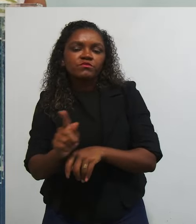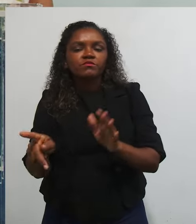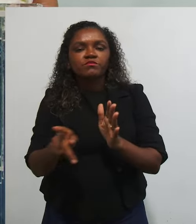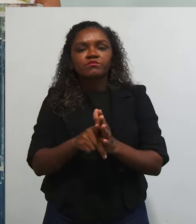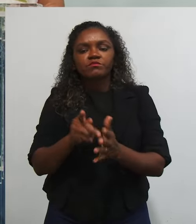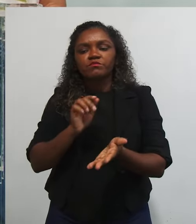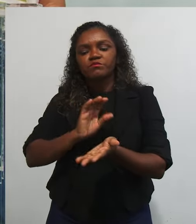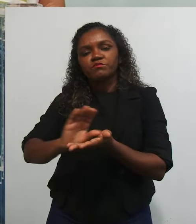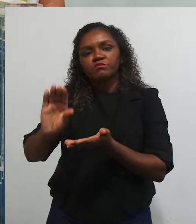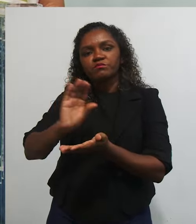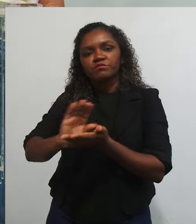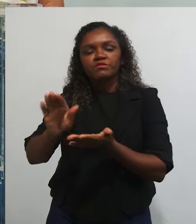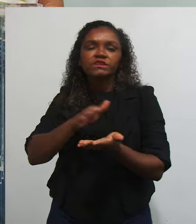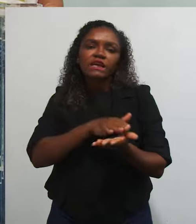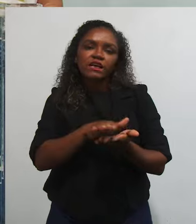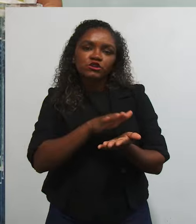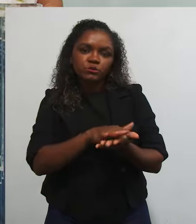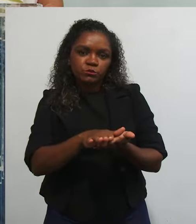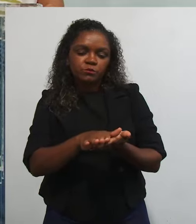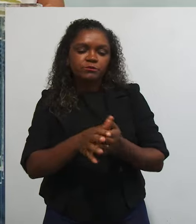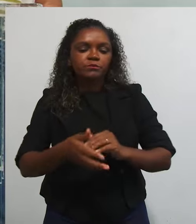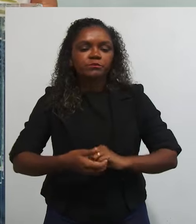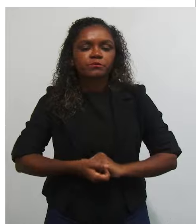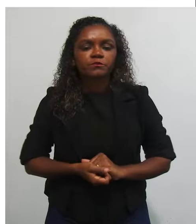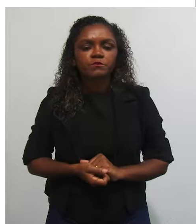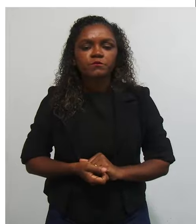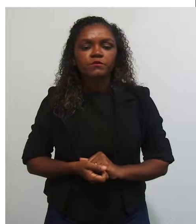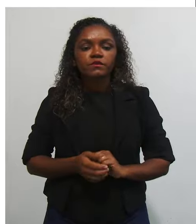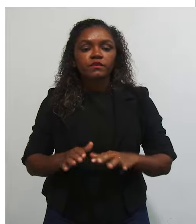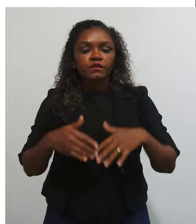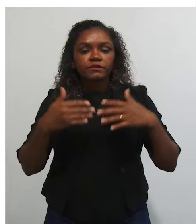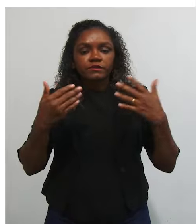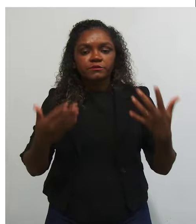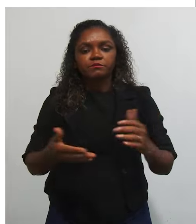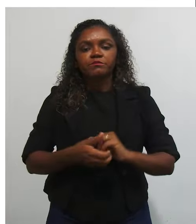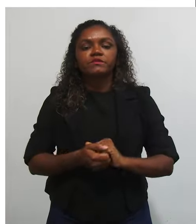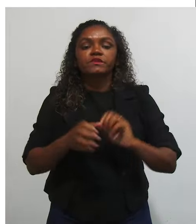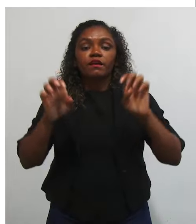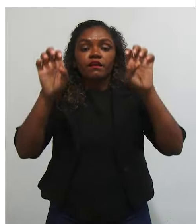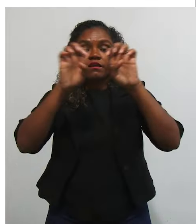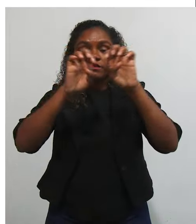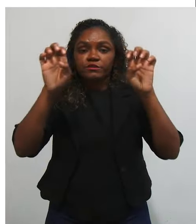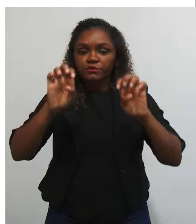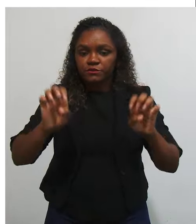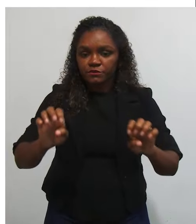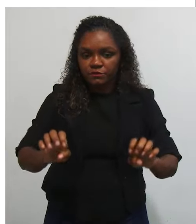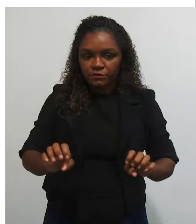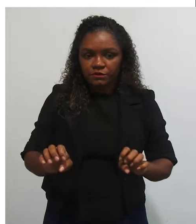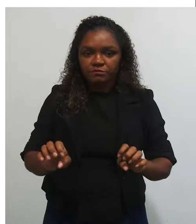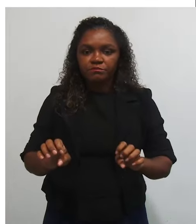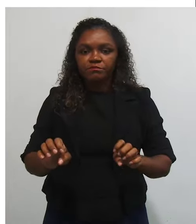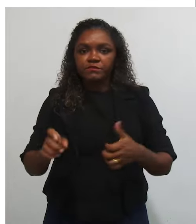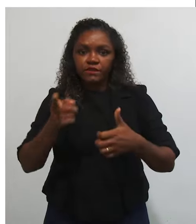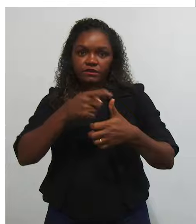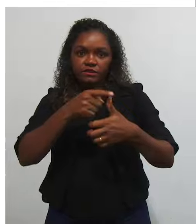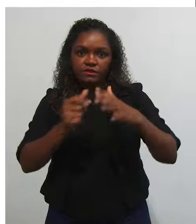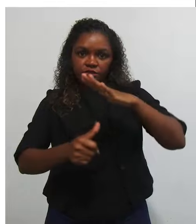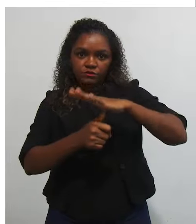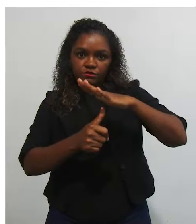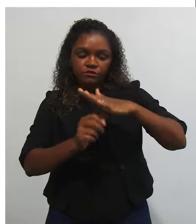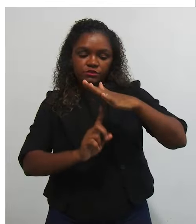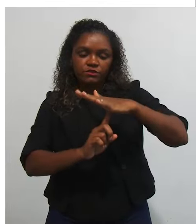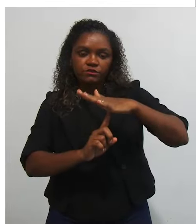gastos. Bom, então a classificação institucional reflete a estrutura da